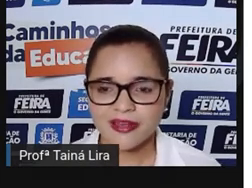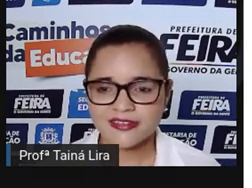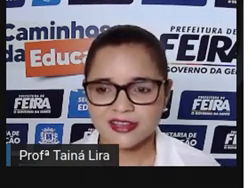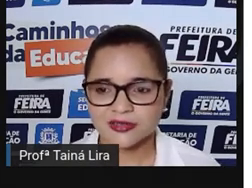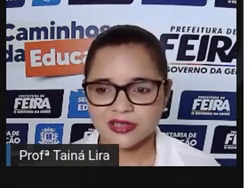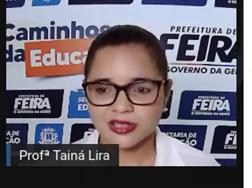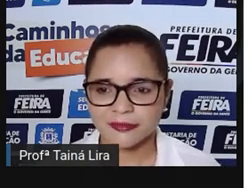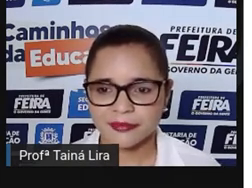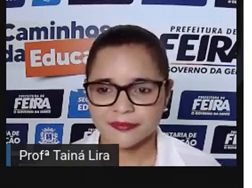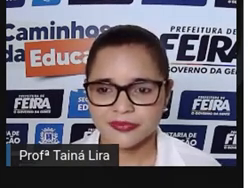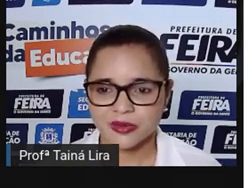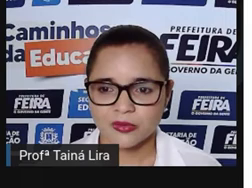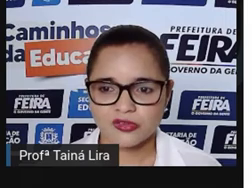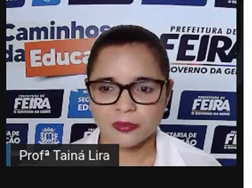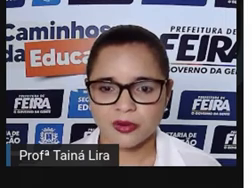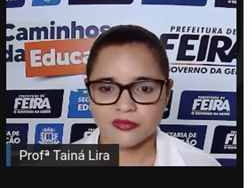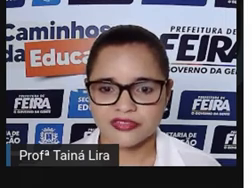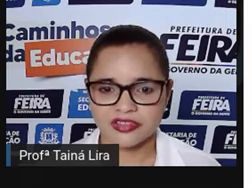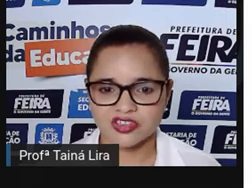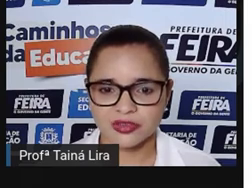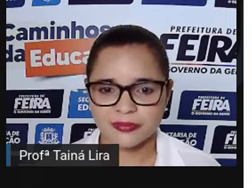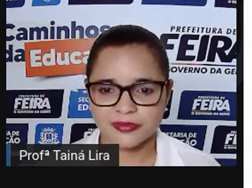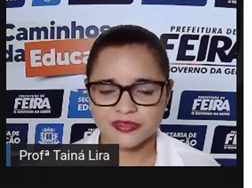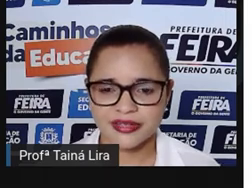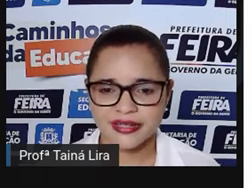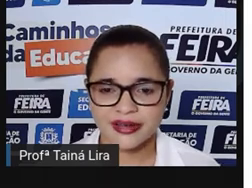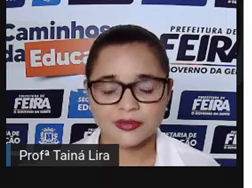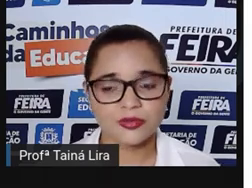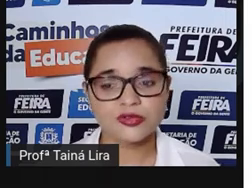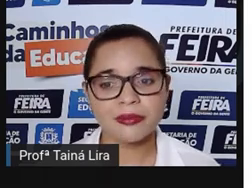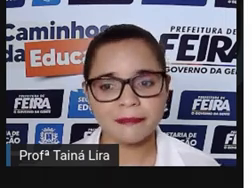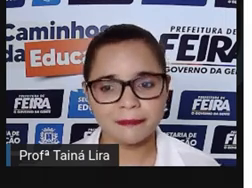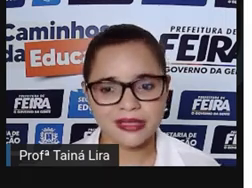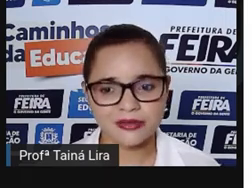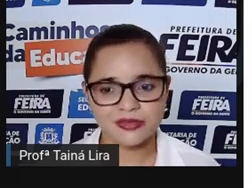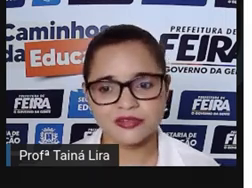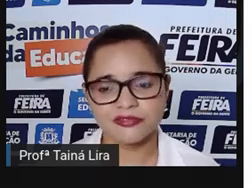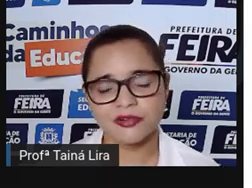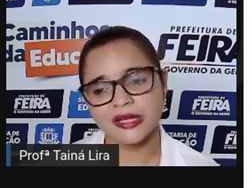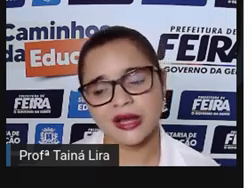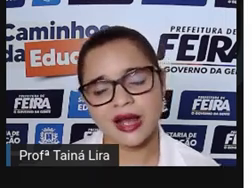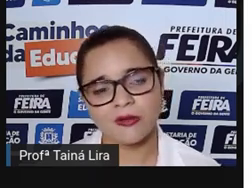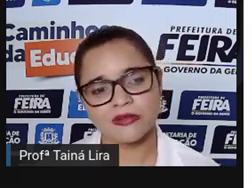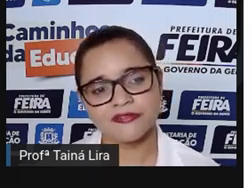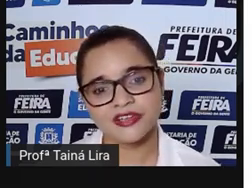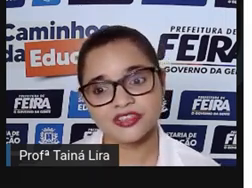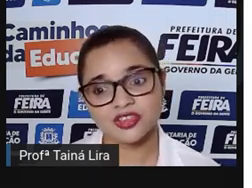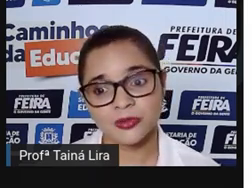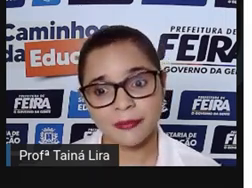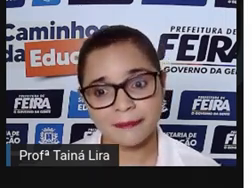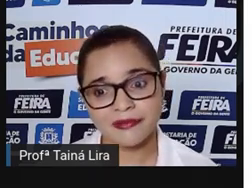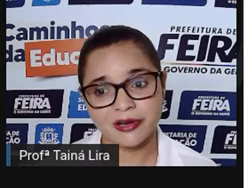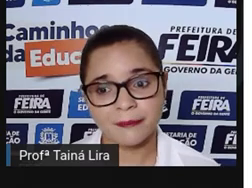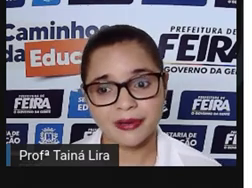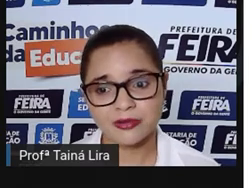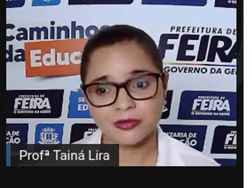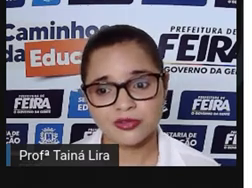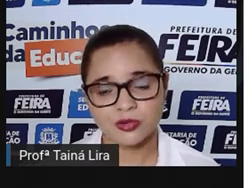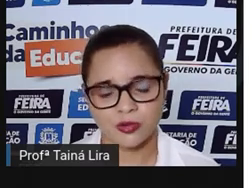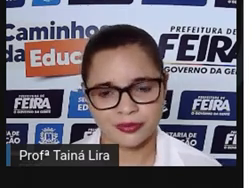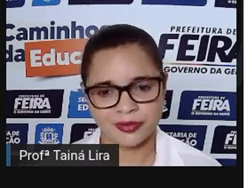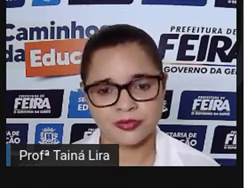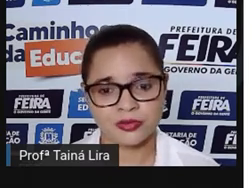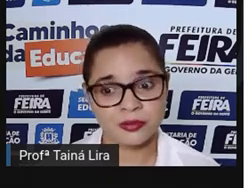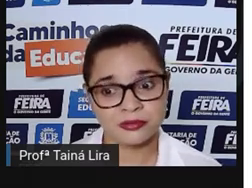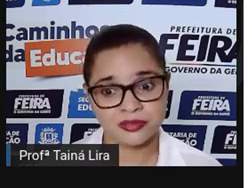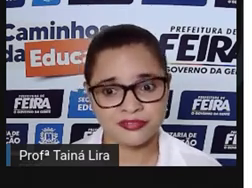Com o passar do tempo, os povos egípcios criaram os papiros, que foi algo que veio antes do papel. Ele é um